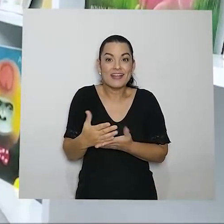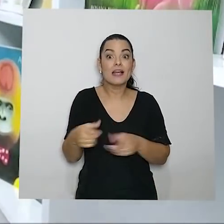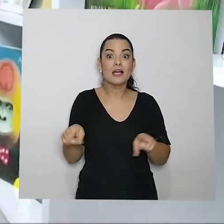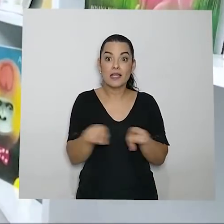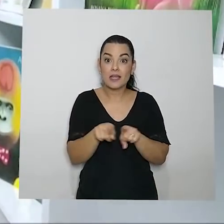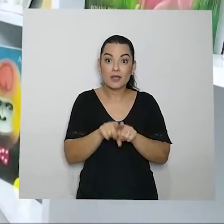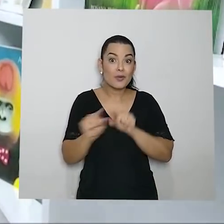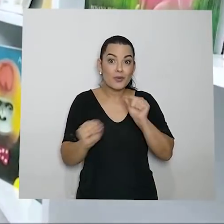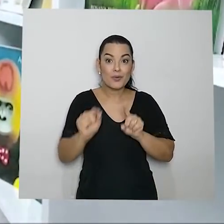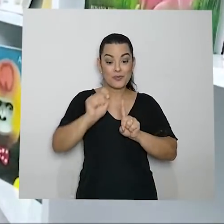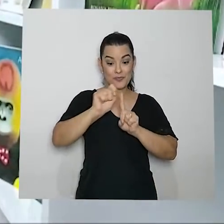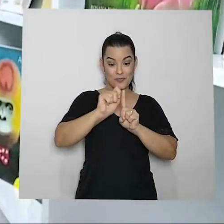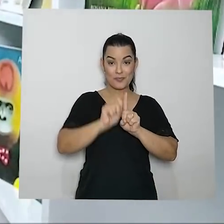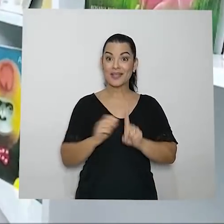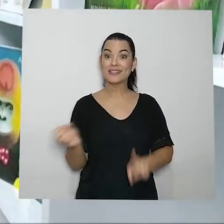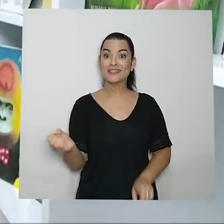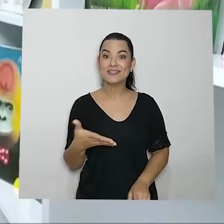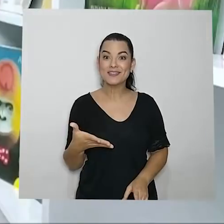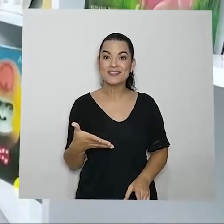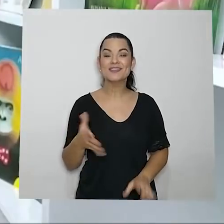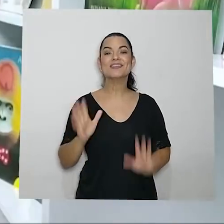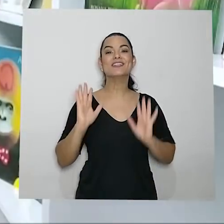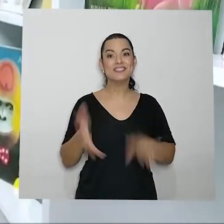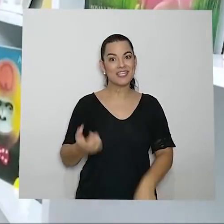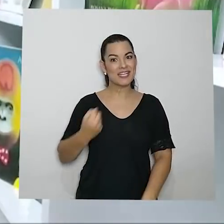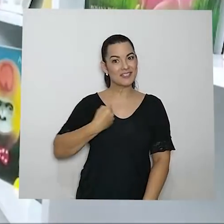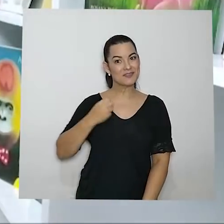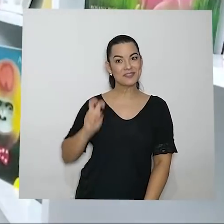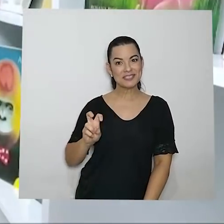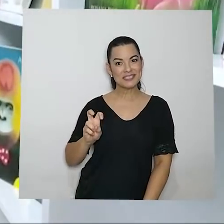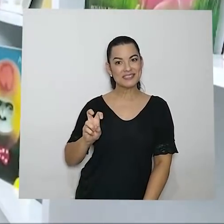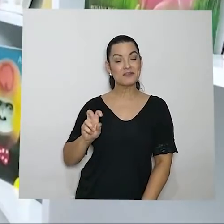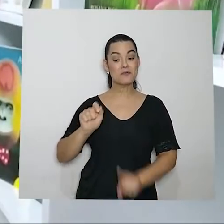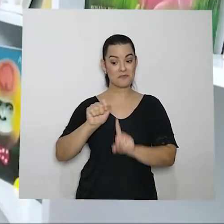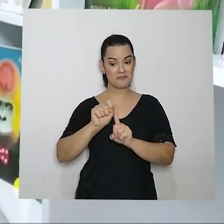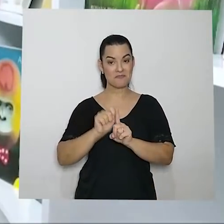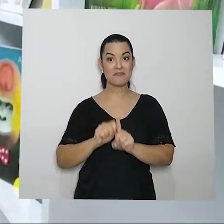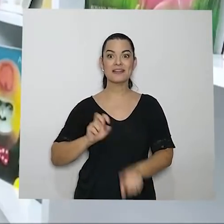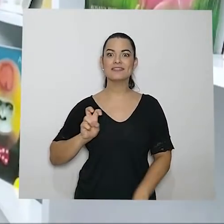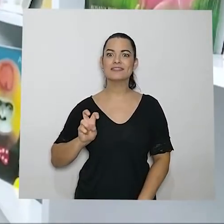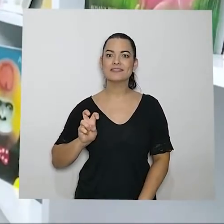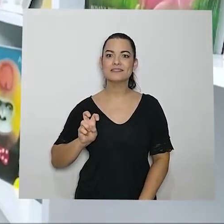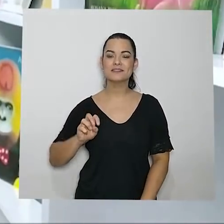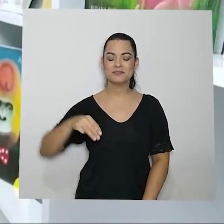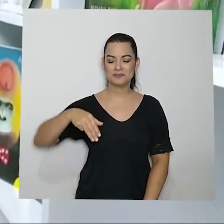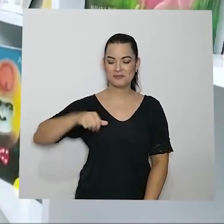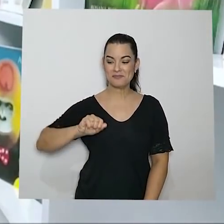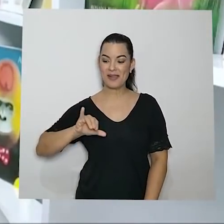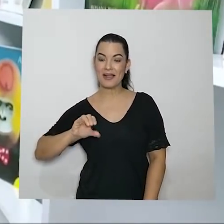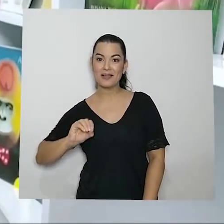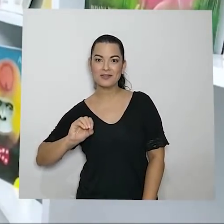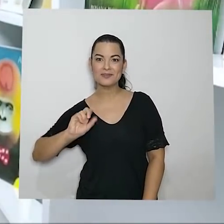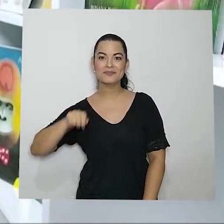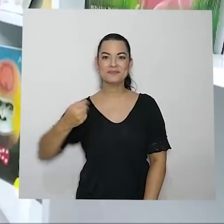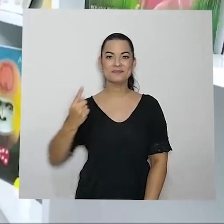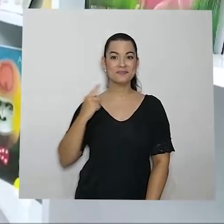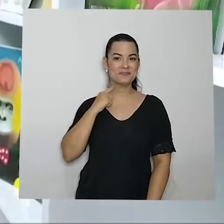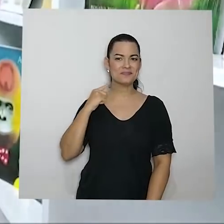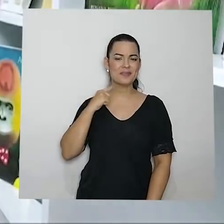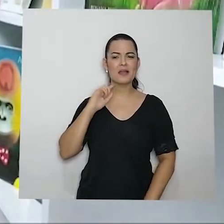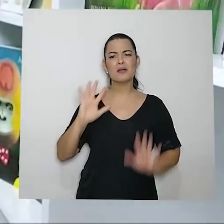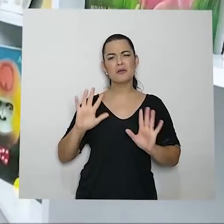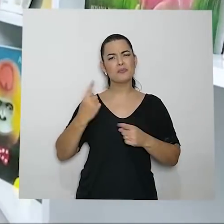mês também. Estamos no 5º mês do ano, maio. Mas por que maio é o 5º mês do